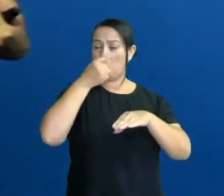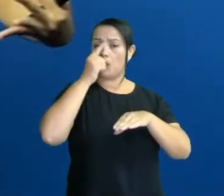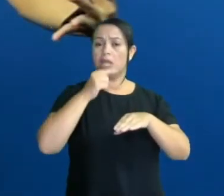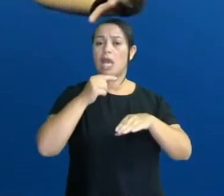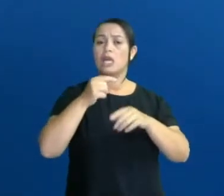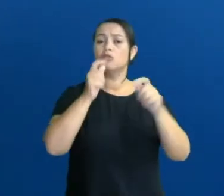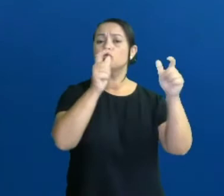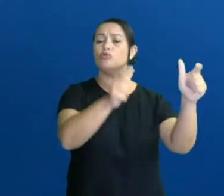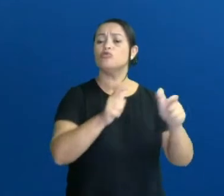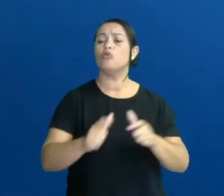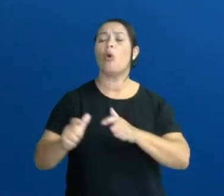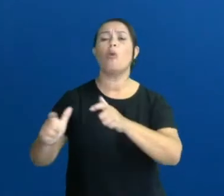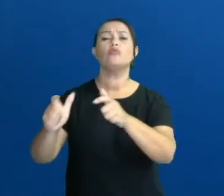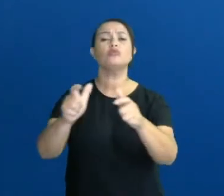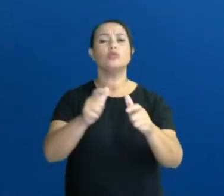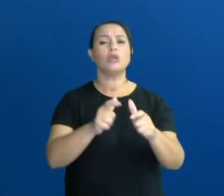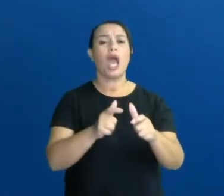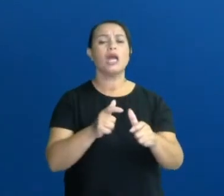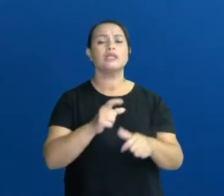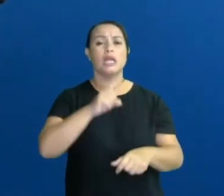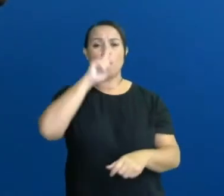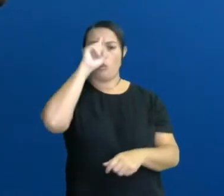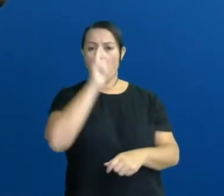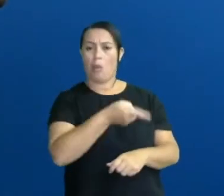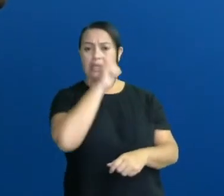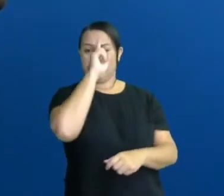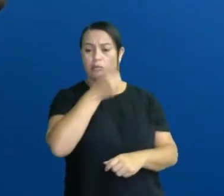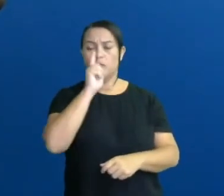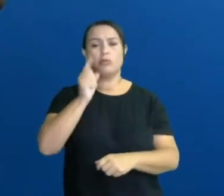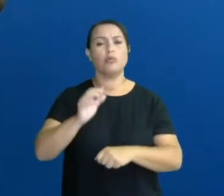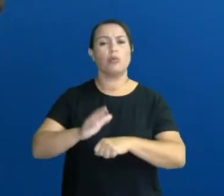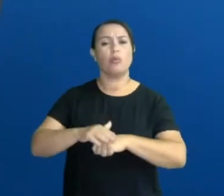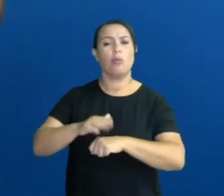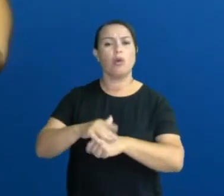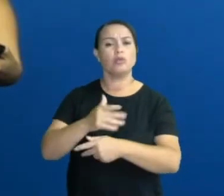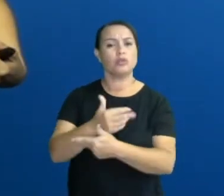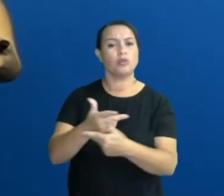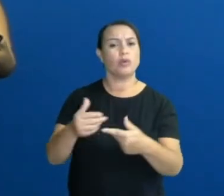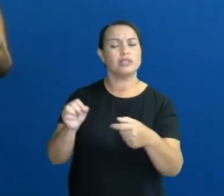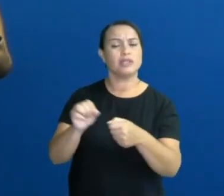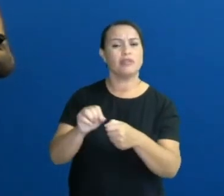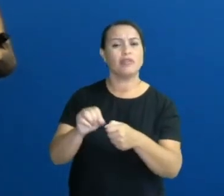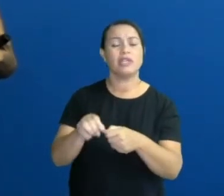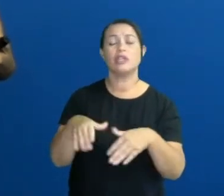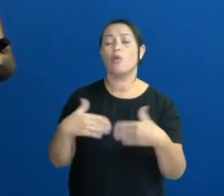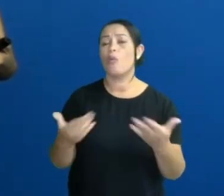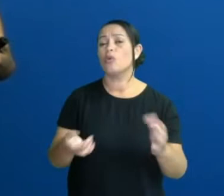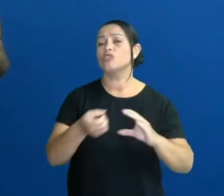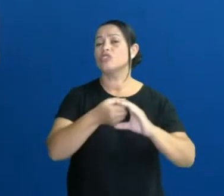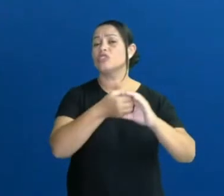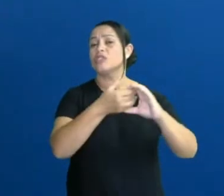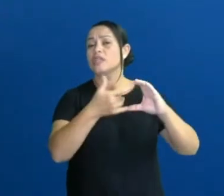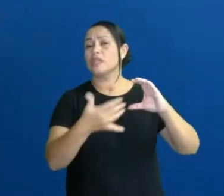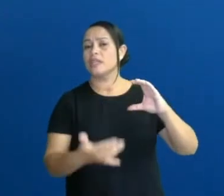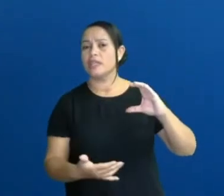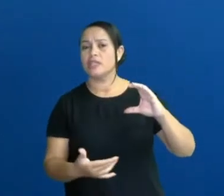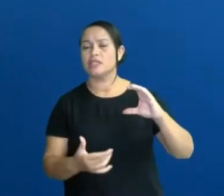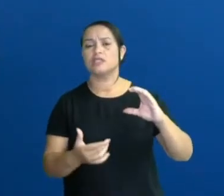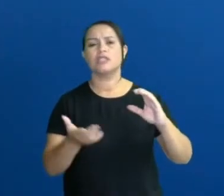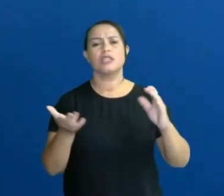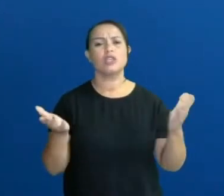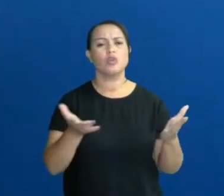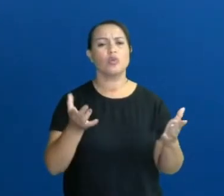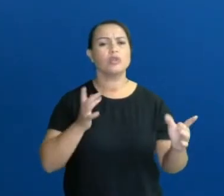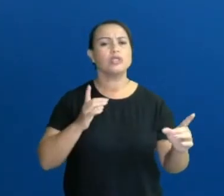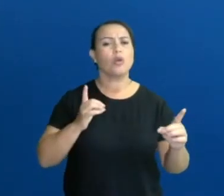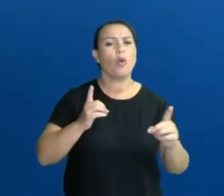que dominava todo o modo de produção. Então, hoje, as características que nós